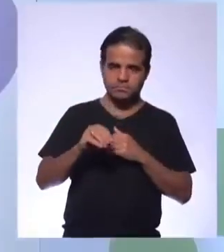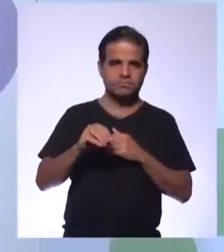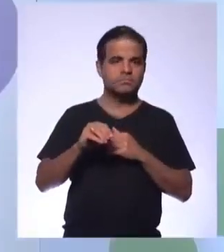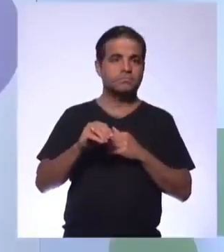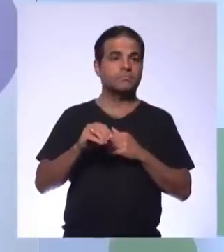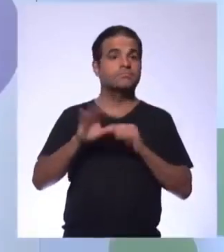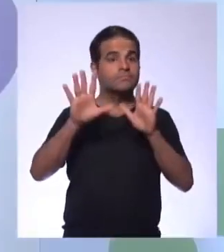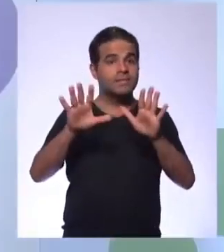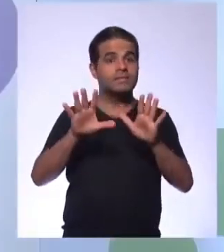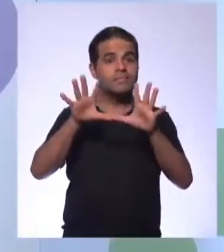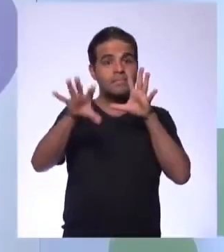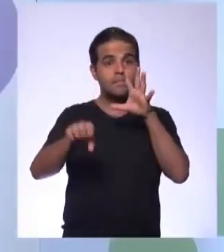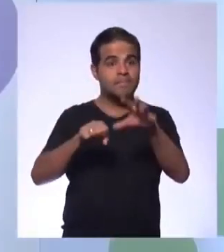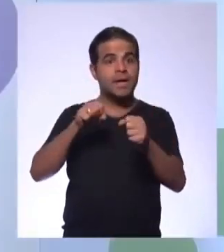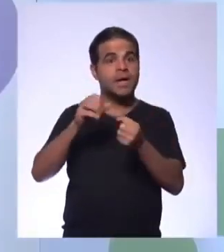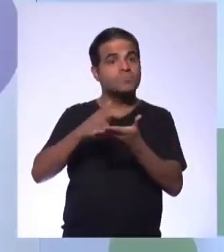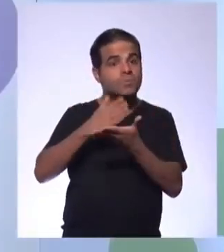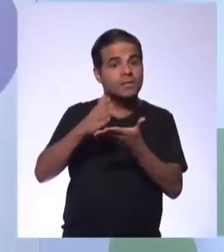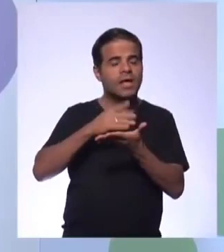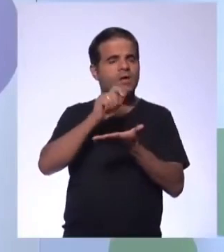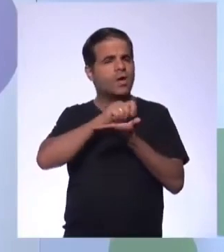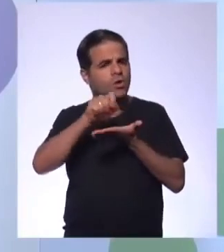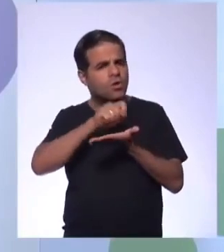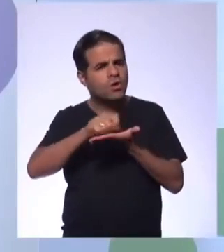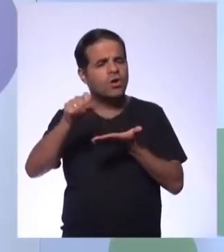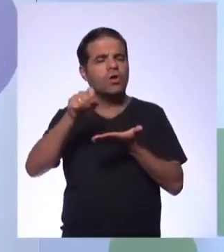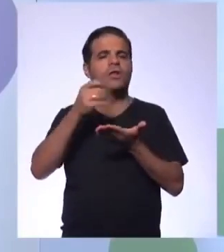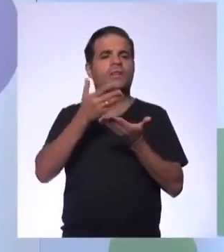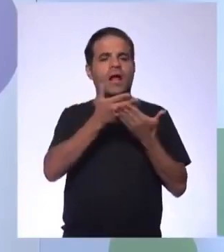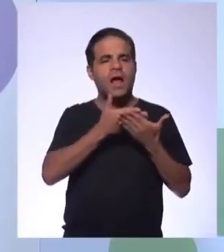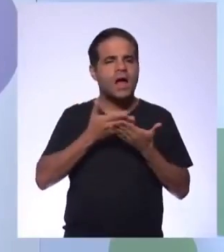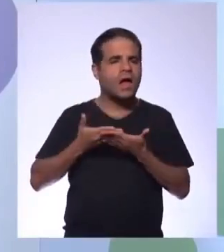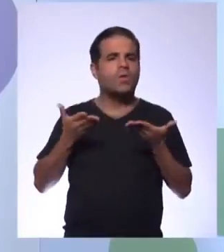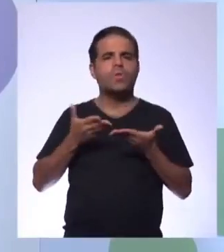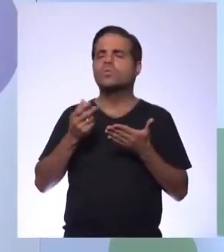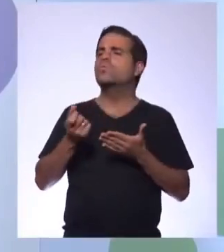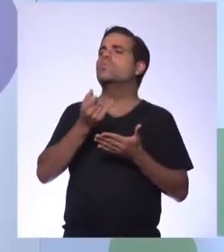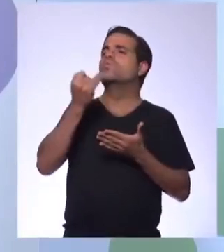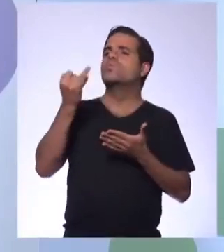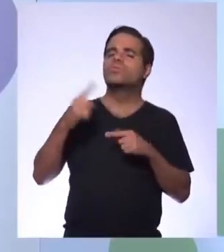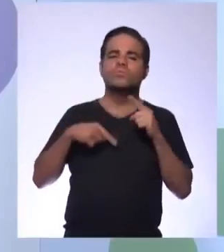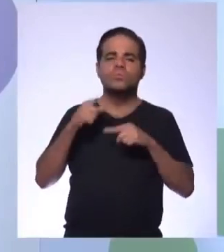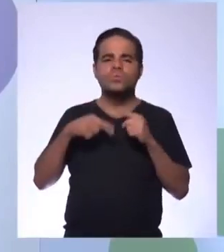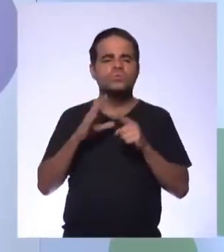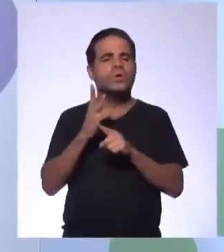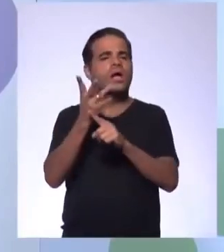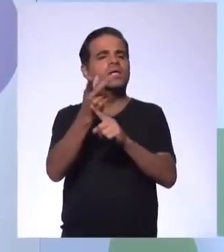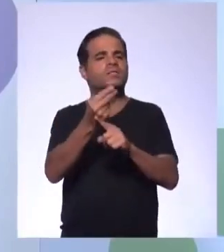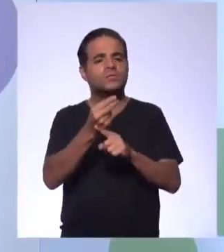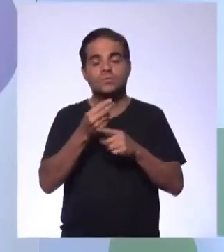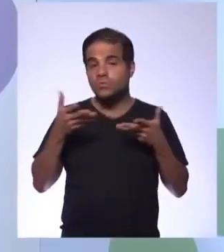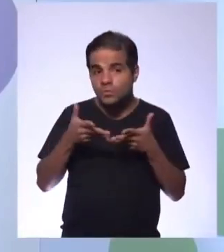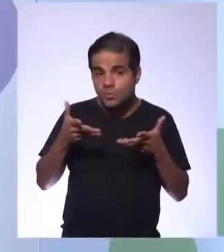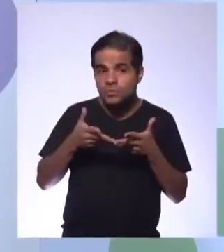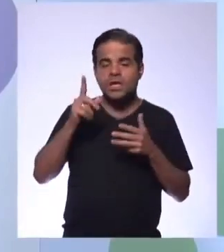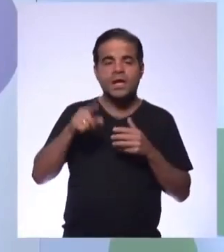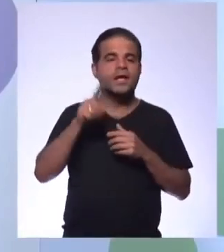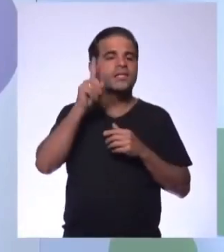peguem seus cadernos, anote a aula de hoje, né? Quanto vale um produto artístico. Hoje é